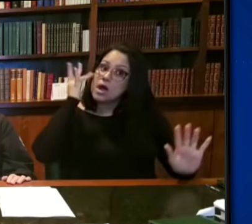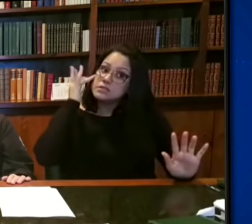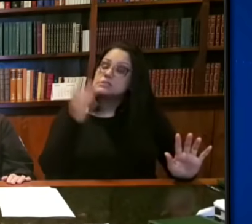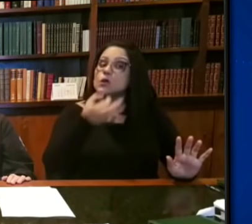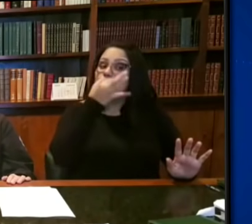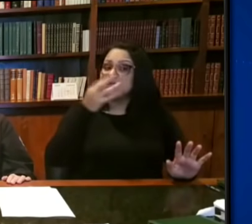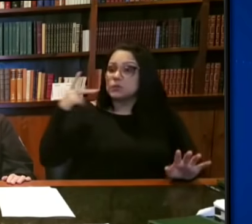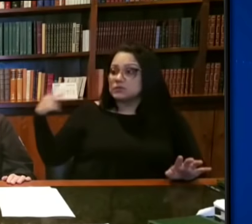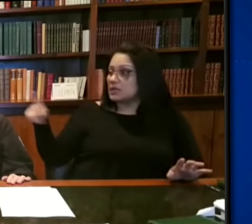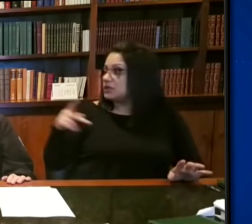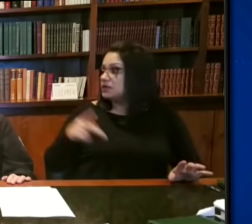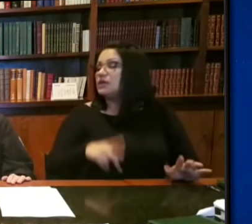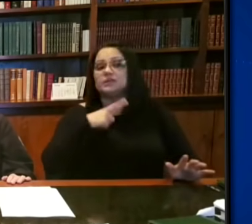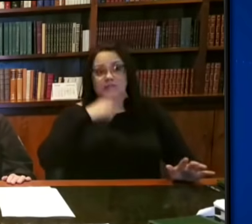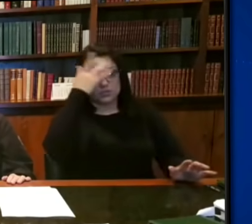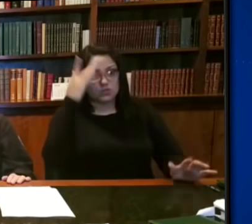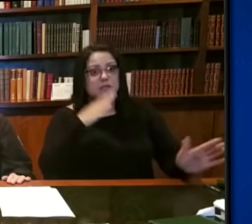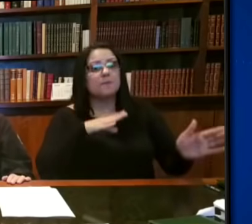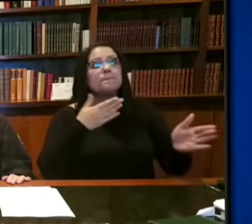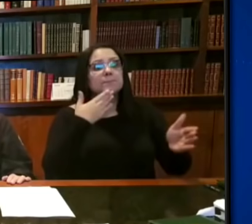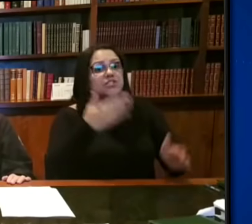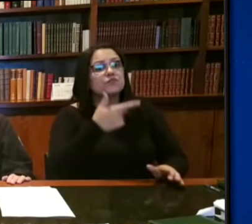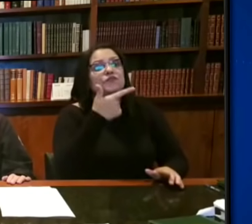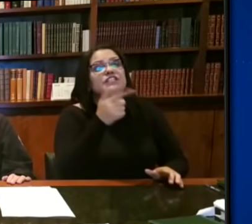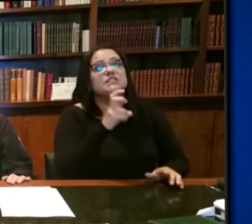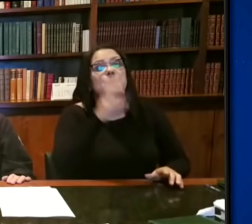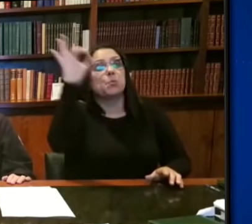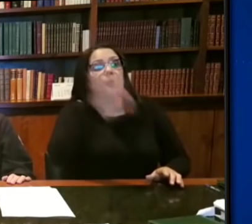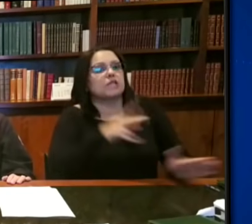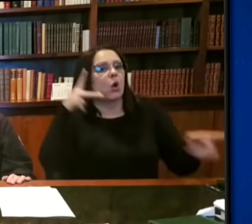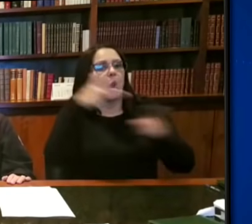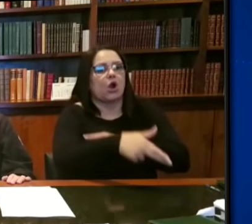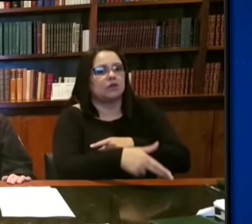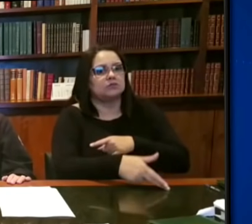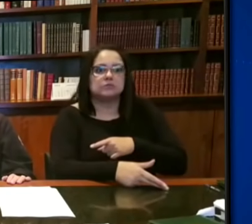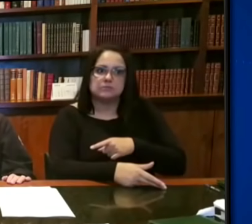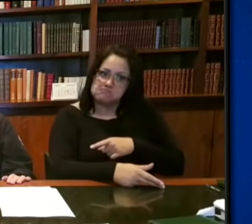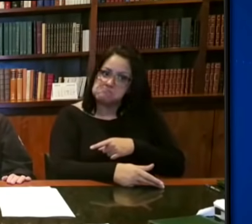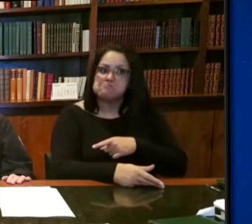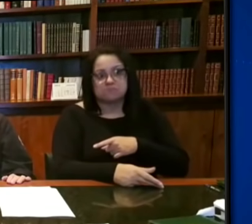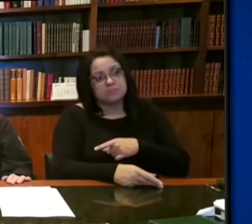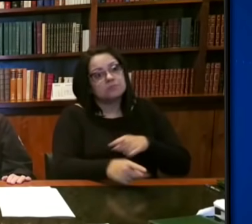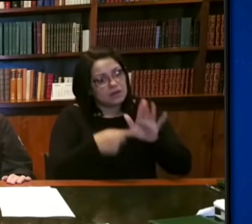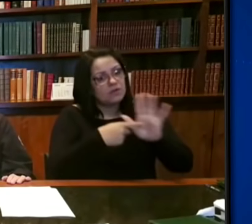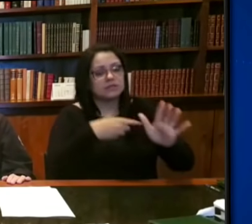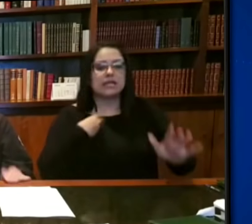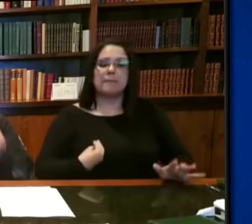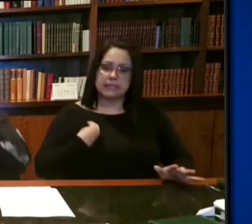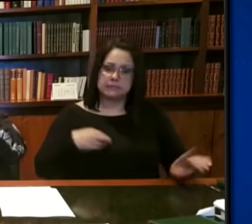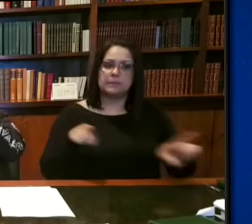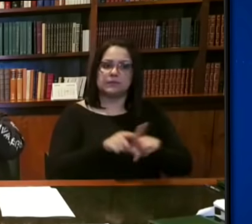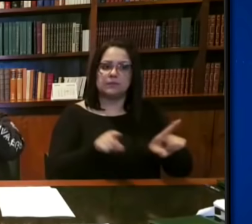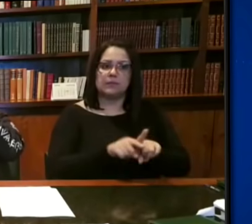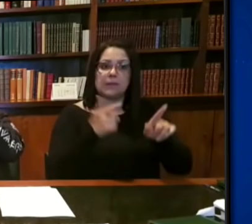gente pedindo queda de 25%. Lembra disso? Corte de gente pedindo corte de 25% para mostrar que eles estavam participando do sacrifício.